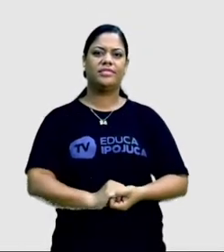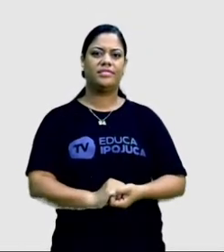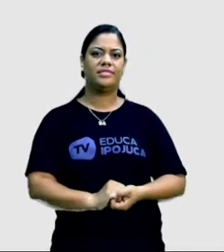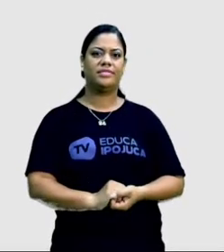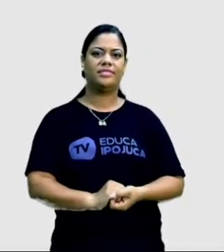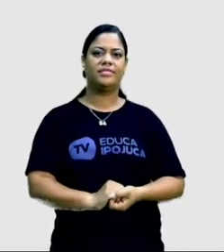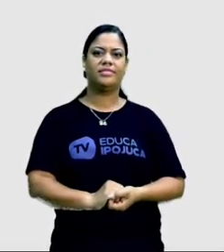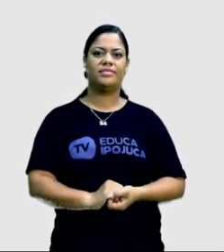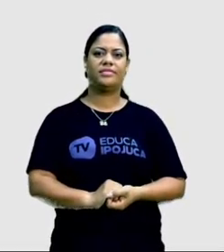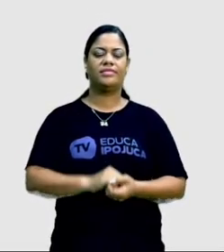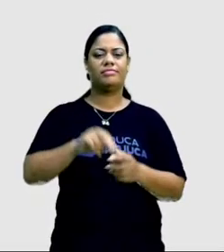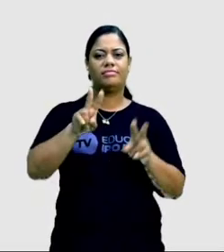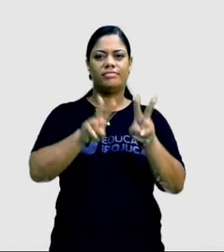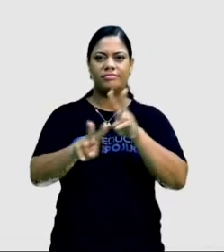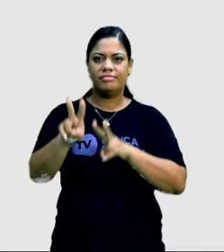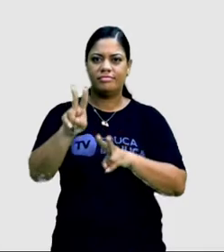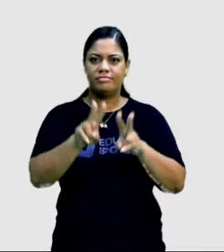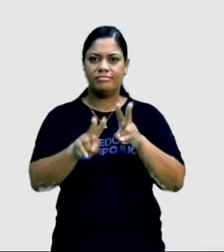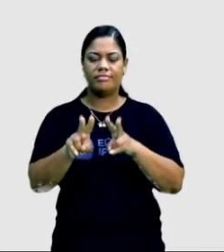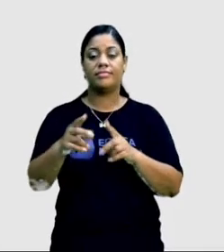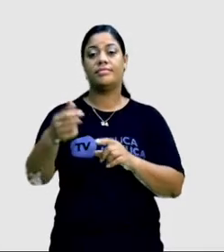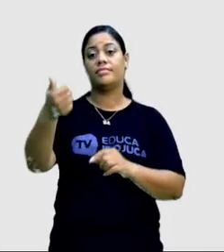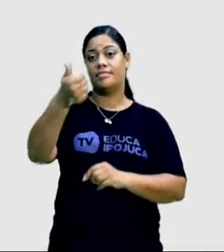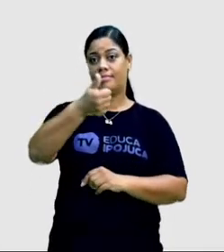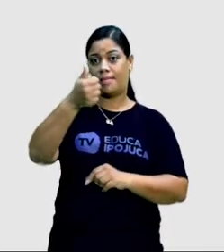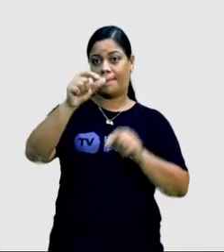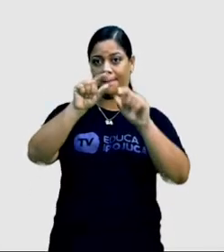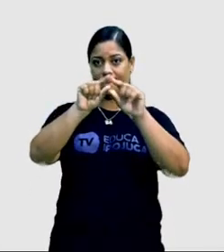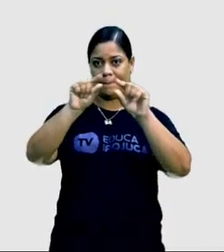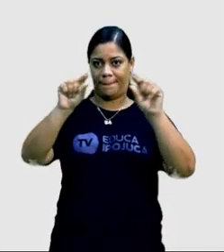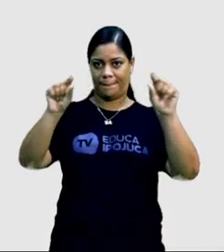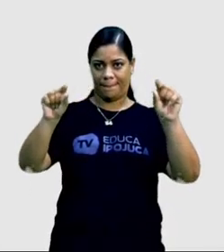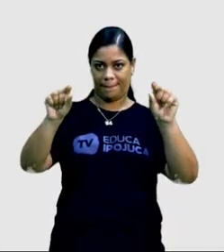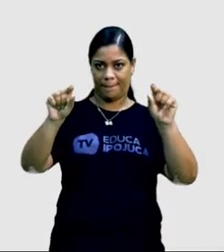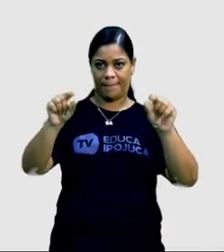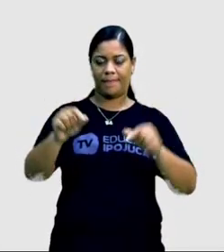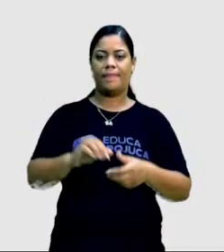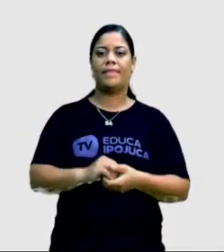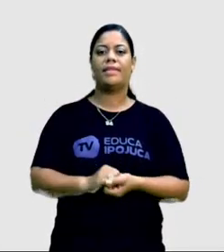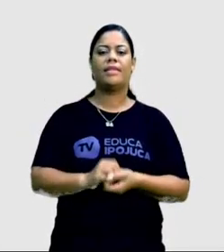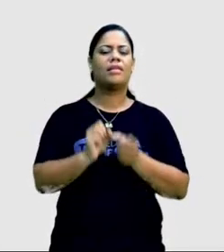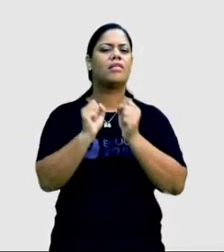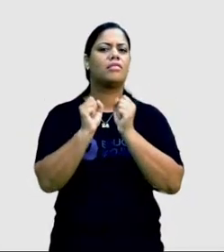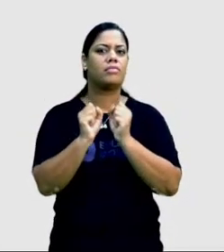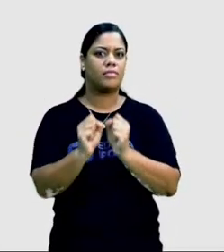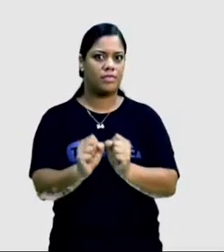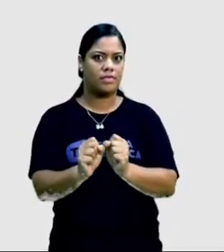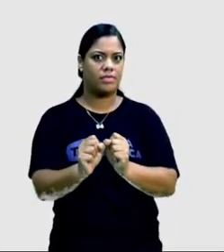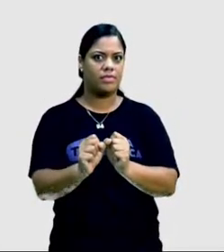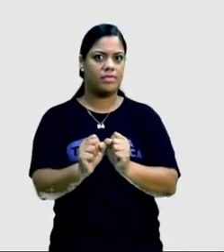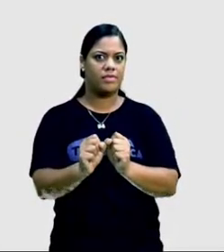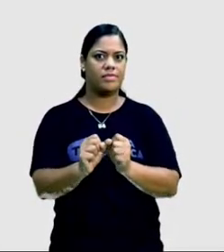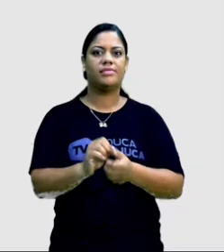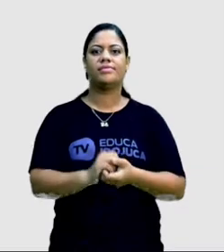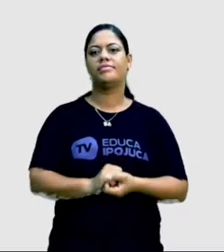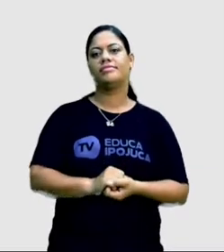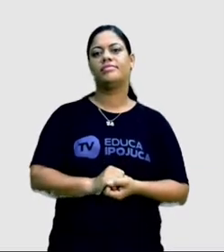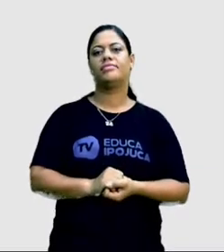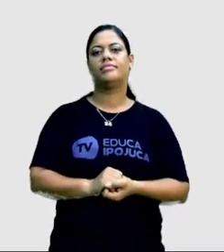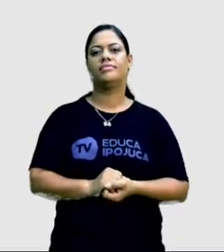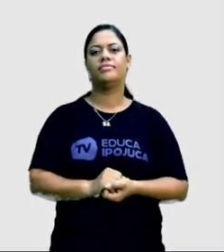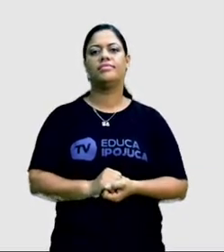a análise dessas duas frases. Na primeira, onde eu usei é possível que, eu estou indicando uma